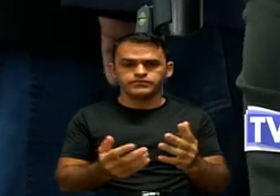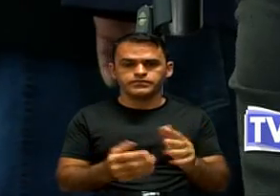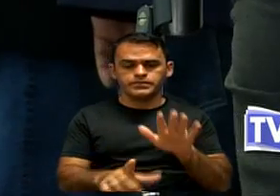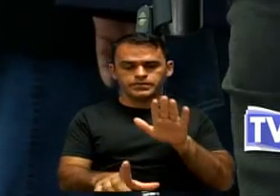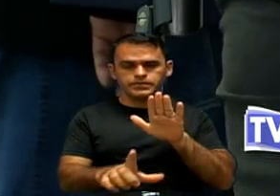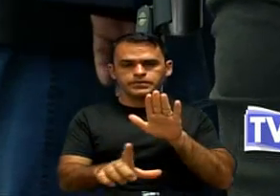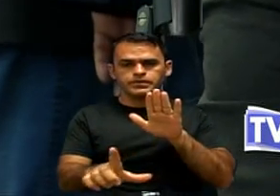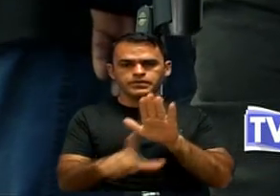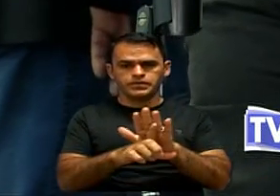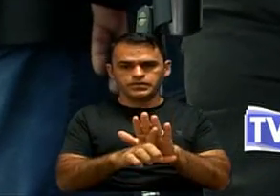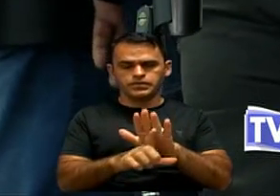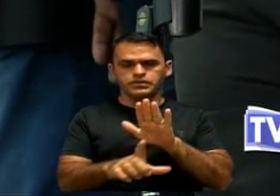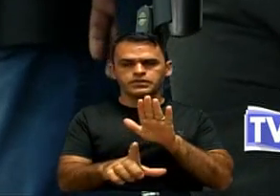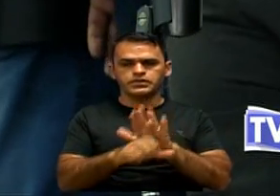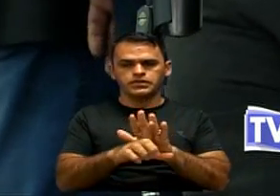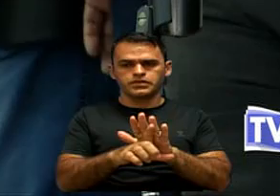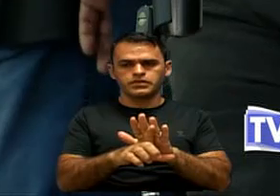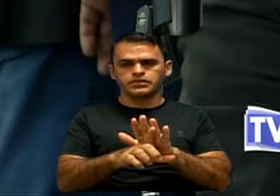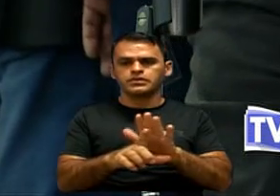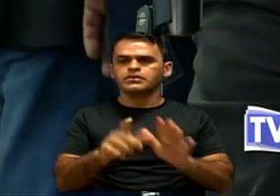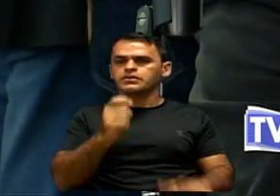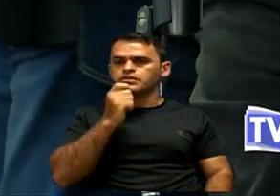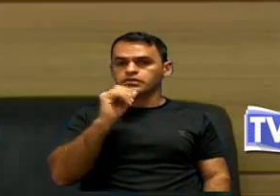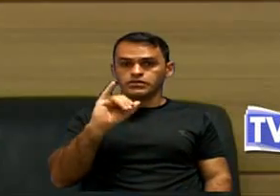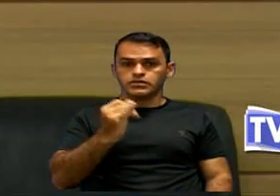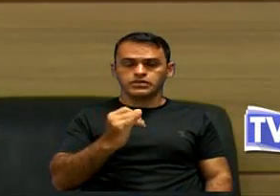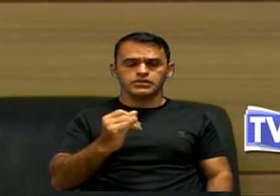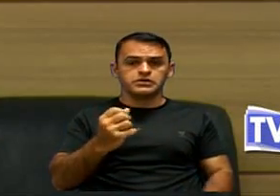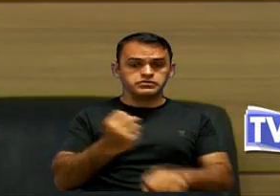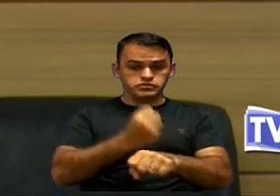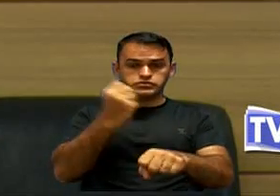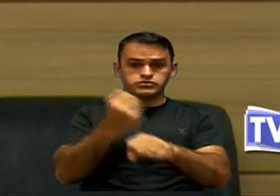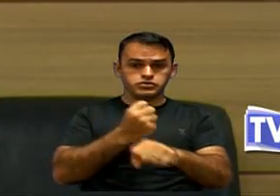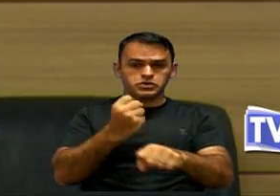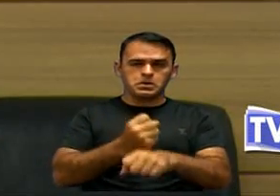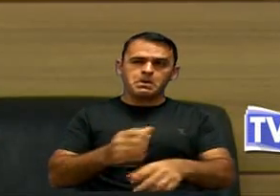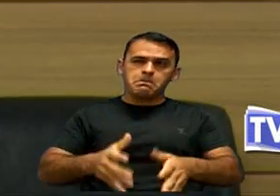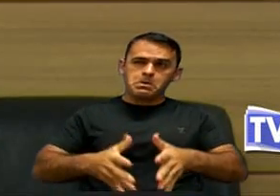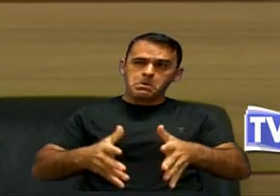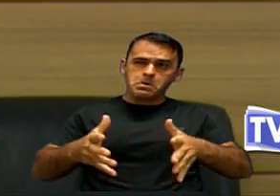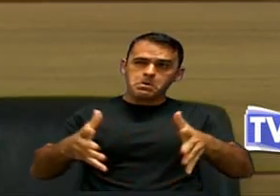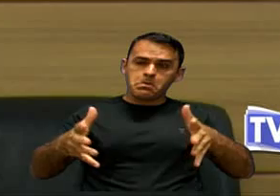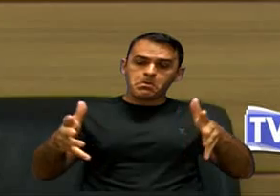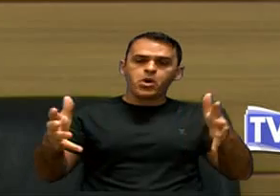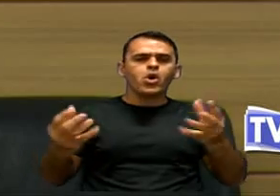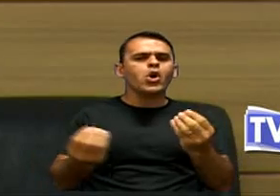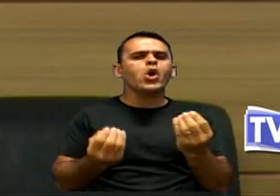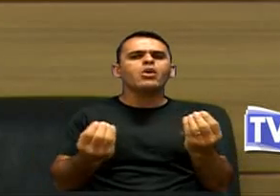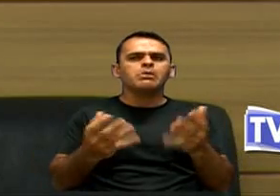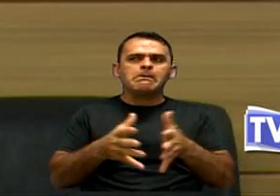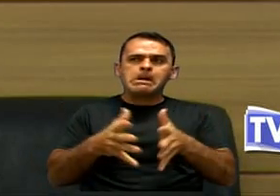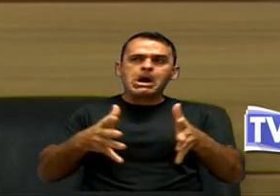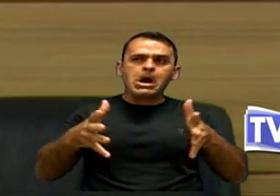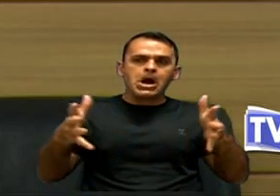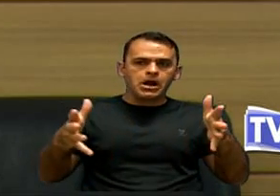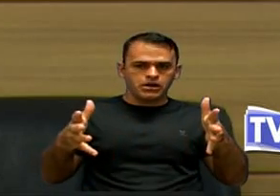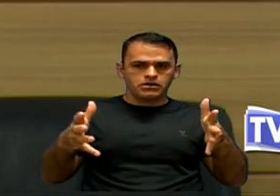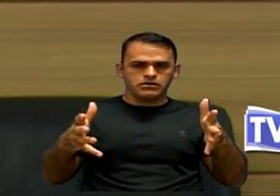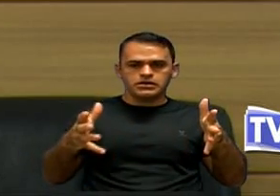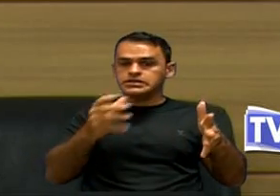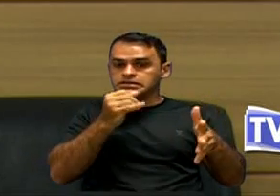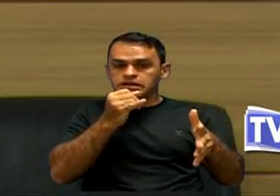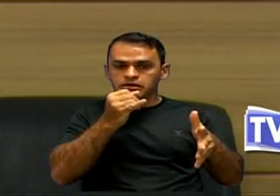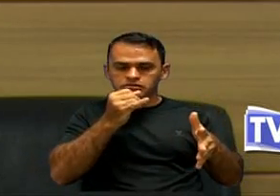do Tonão, Júnior, a cidade só cresce, a cidade só pode crescer onde tem